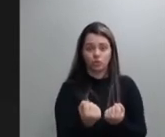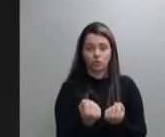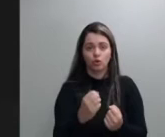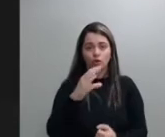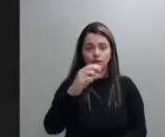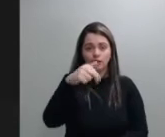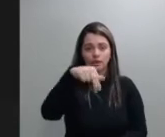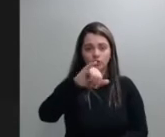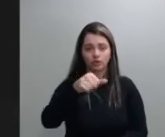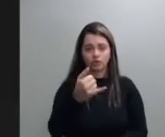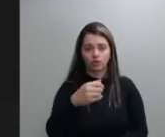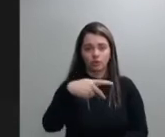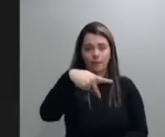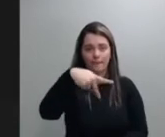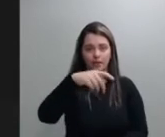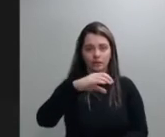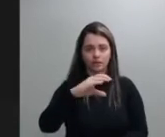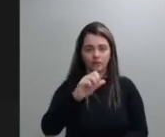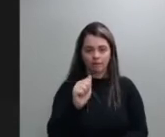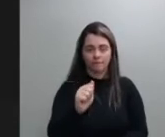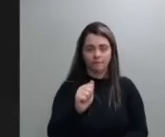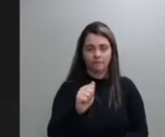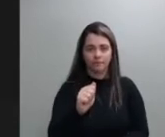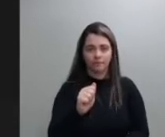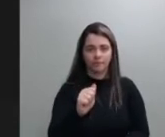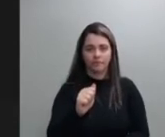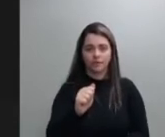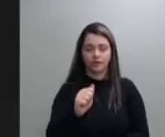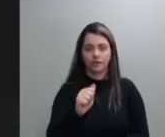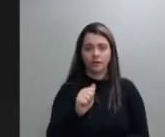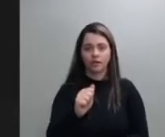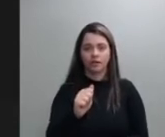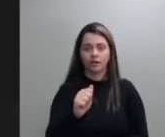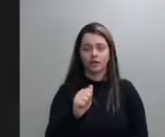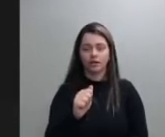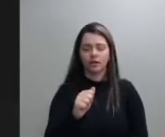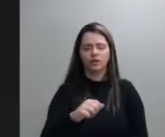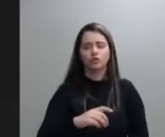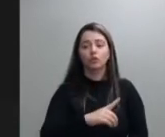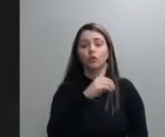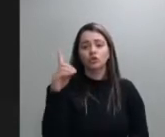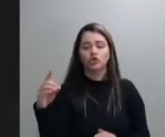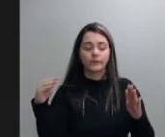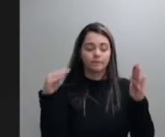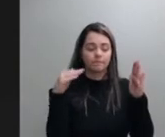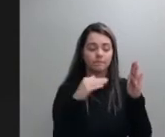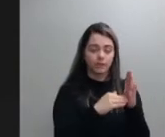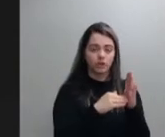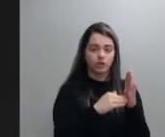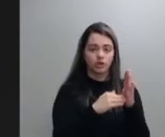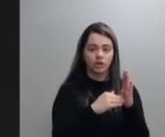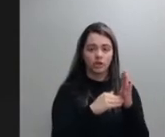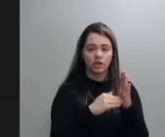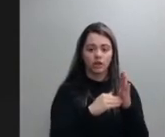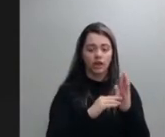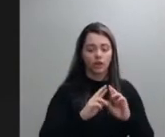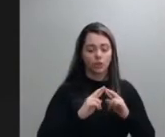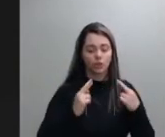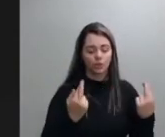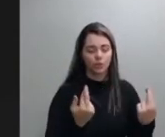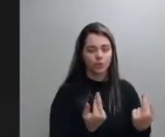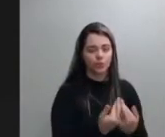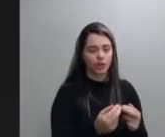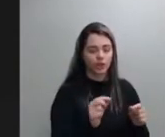PCA já referido teria tornado sem efeito a data limite estabelecida pela comissão no dia 26 de outubro de 2015